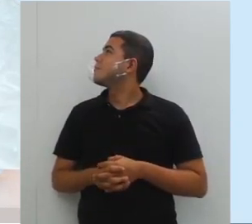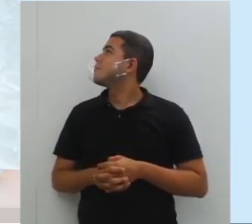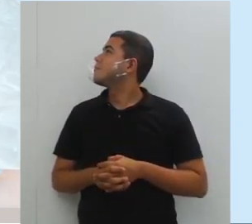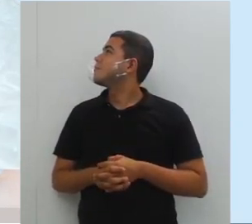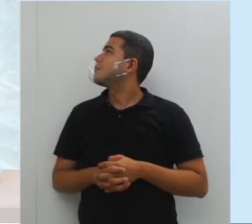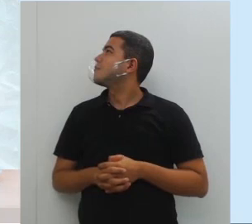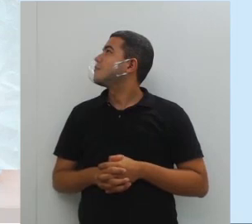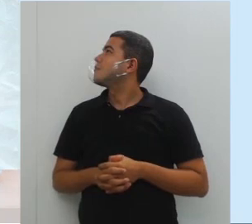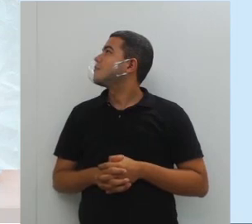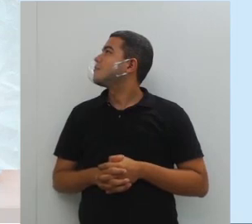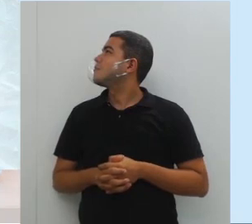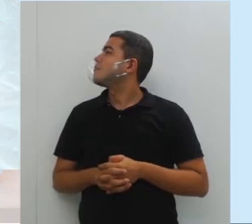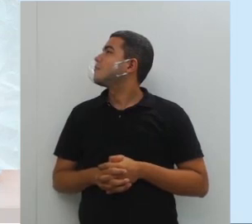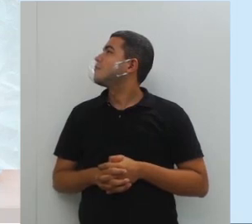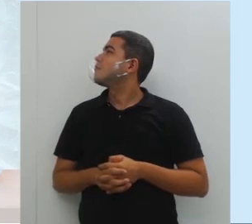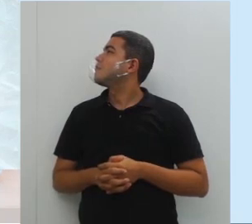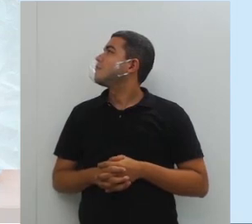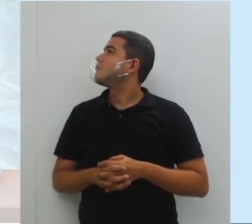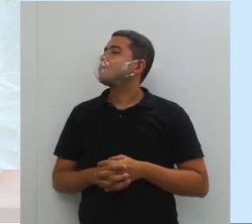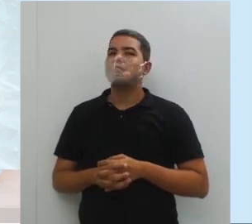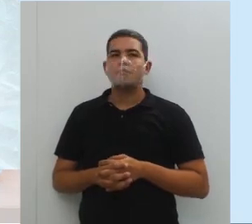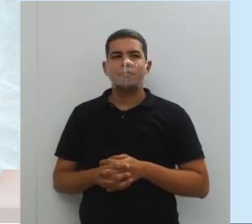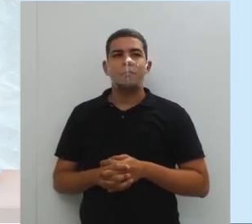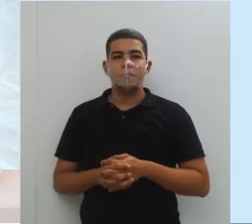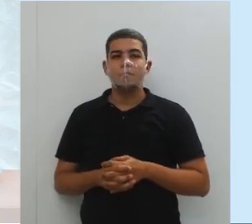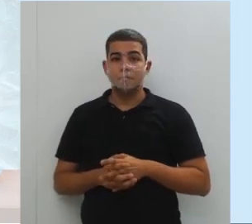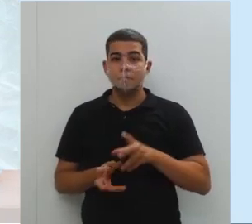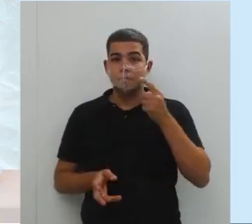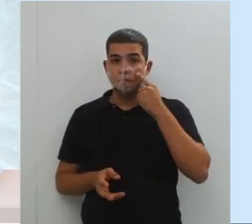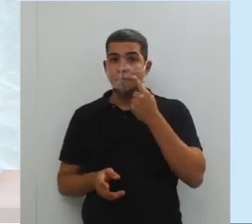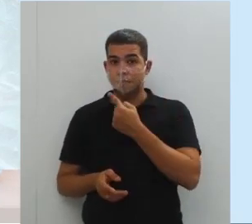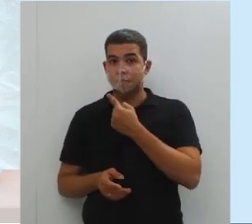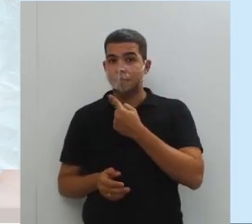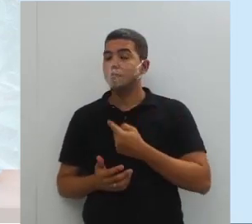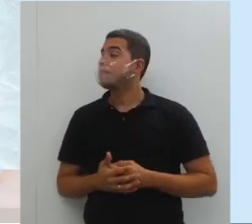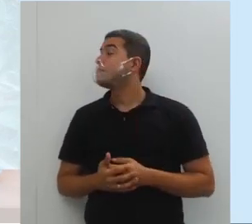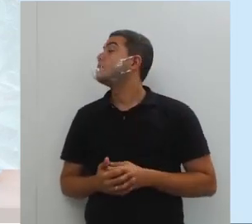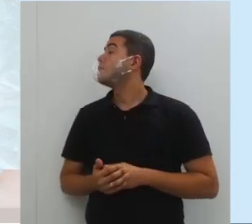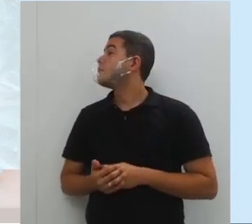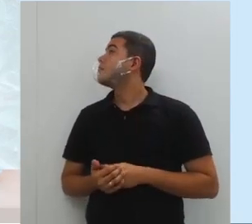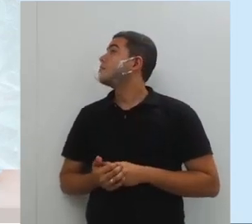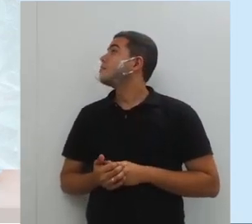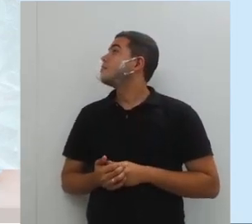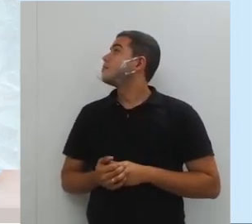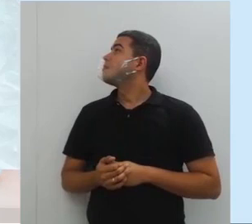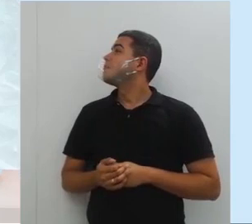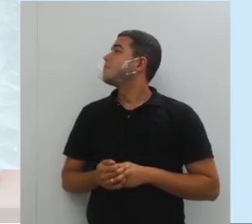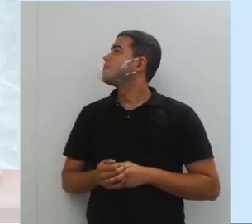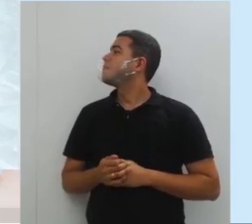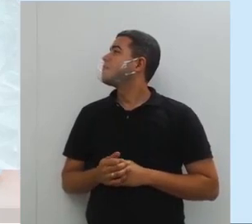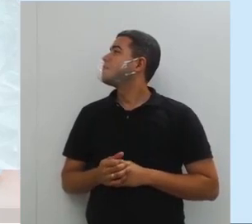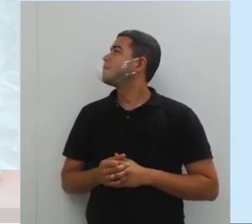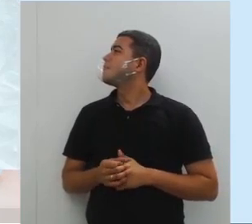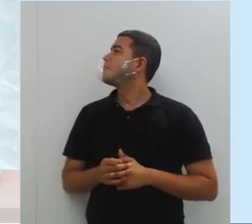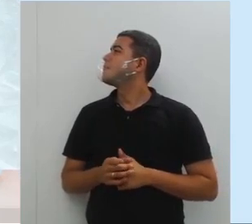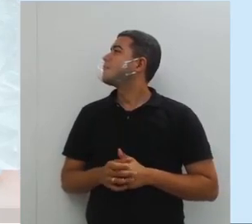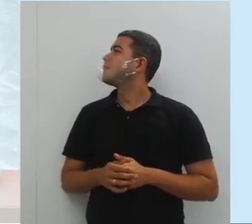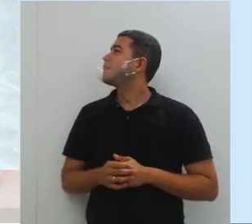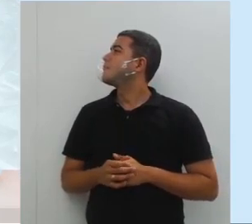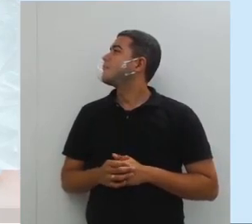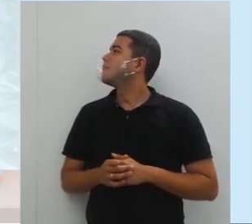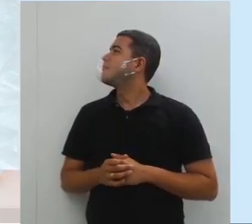pratinho, tá? Que a gente colocou lá. Fiz redondinho e vou